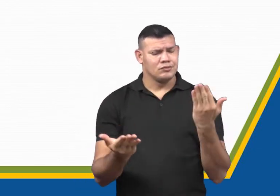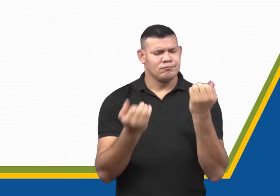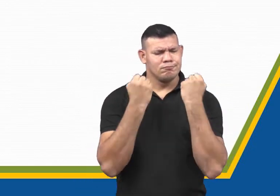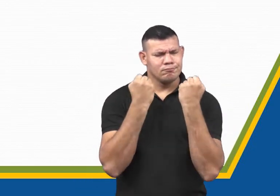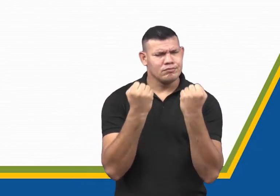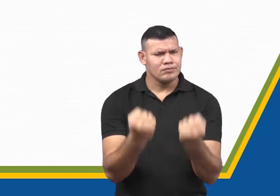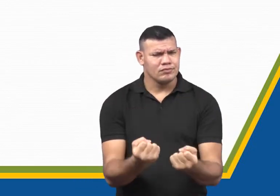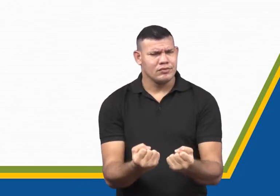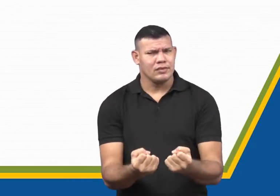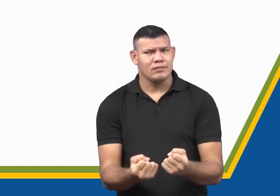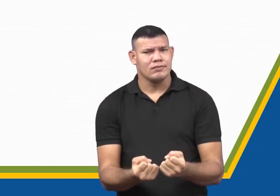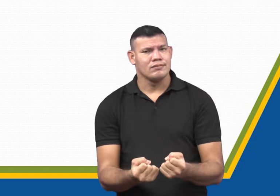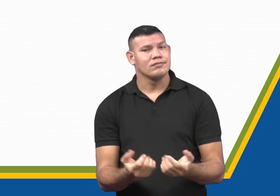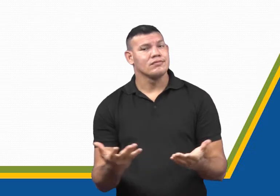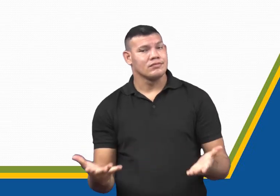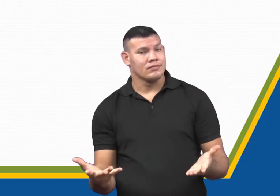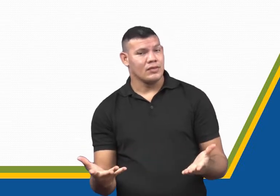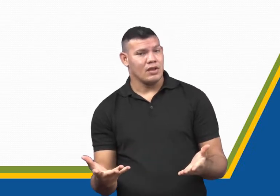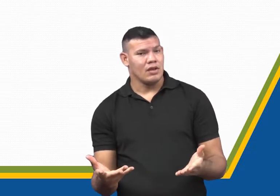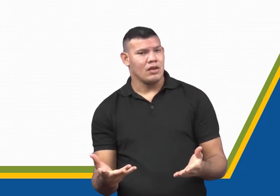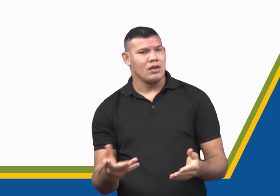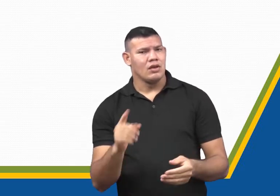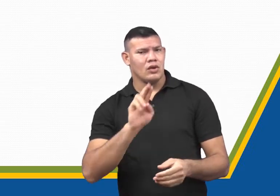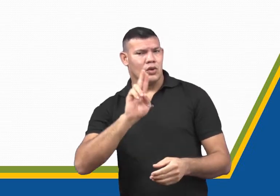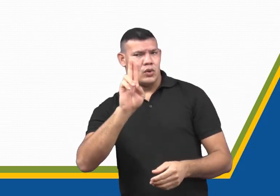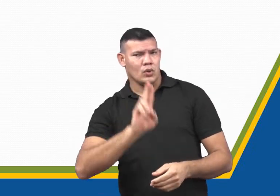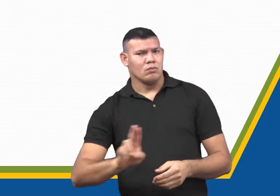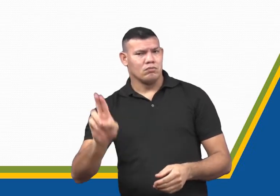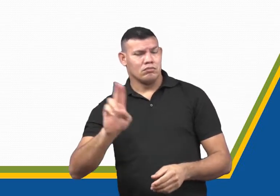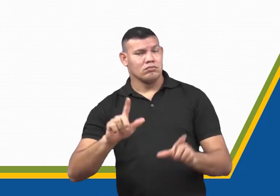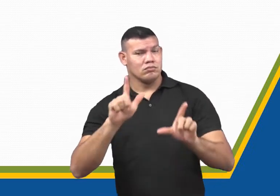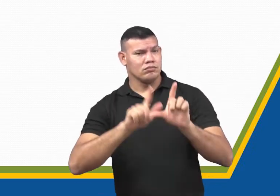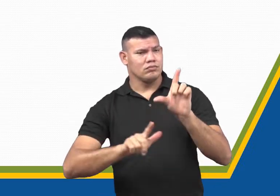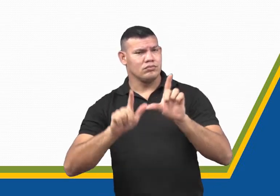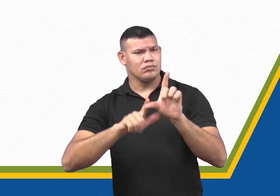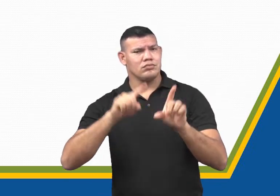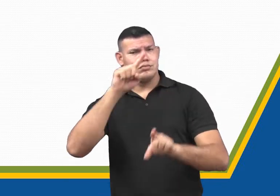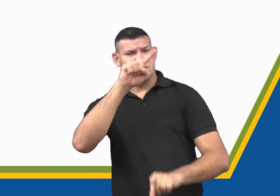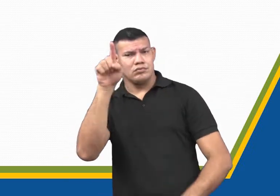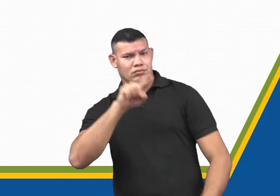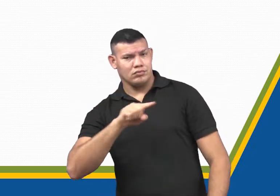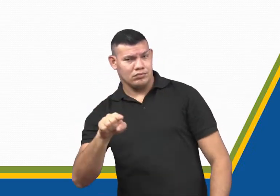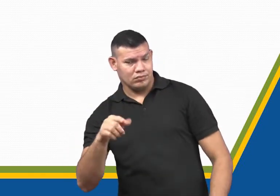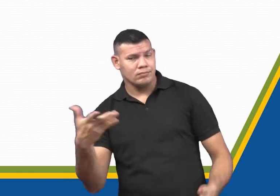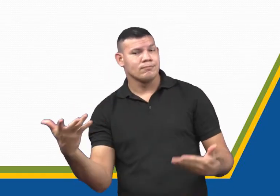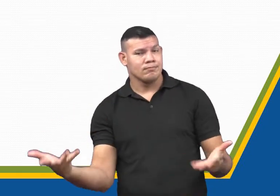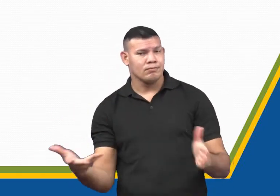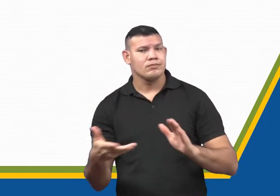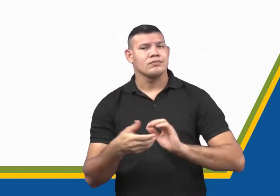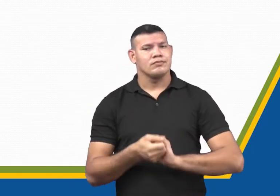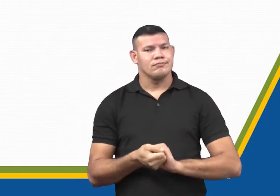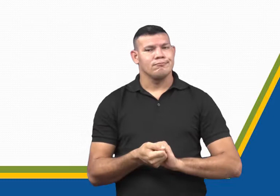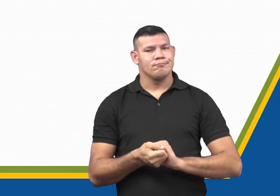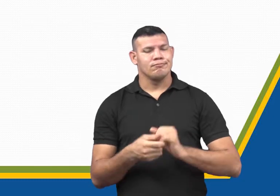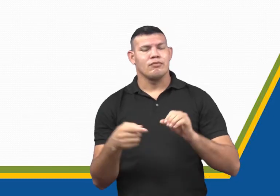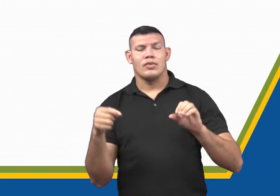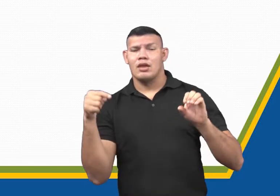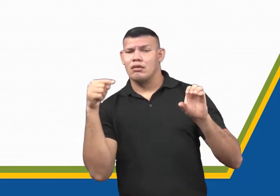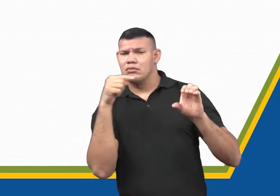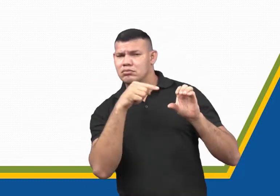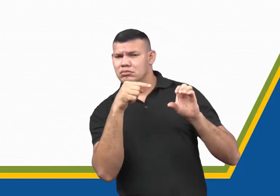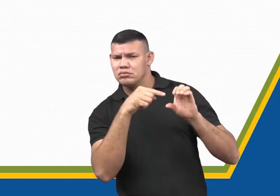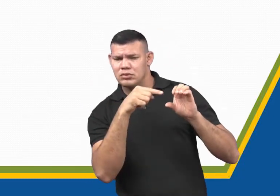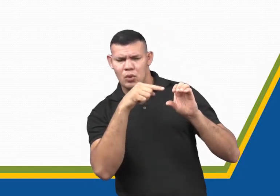número atômico corresponde ao número de prótons, a quantidade de prótons que estão presentes no núcleo de um